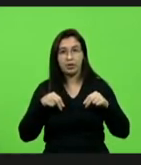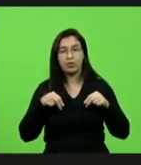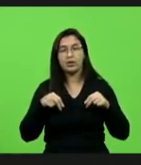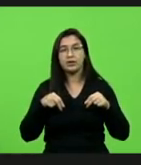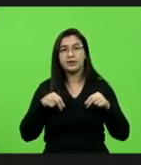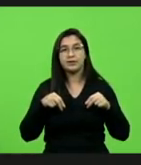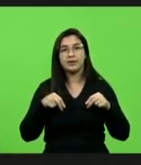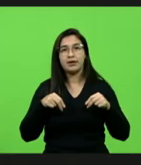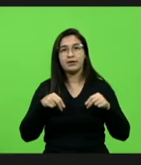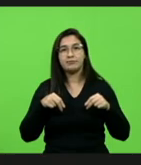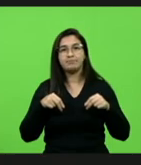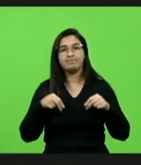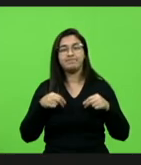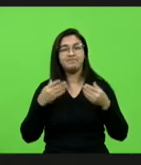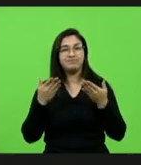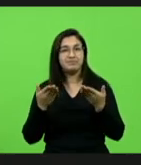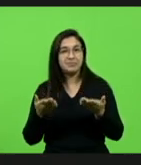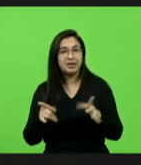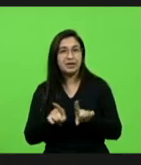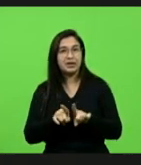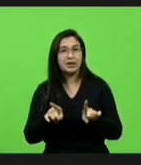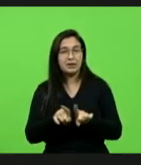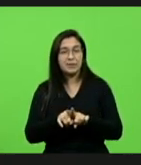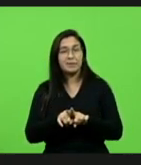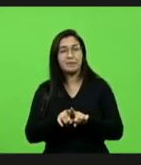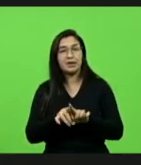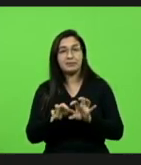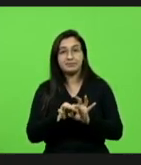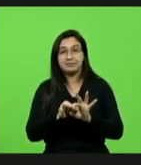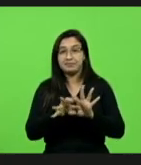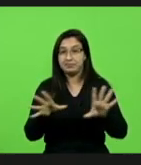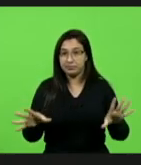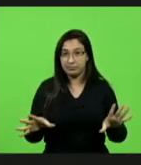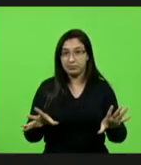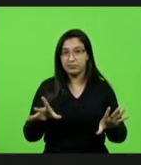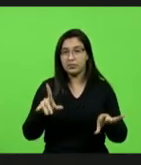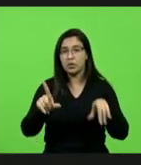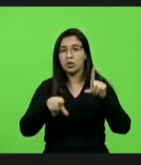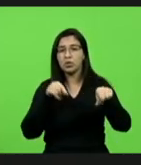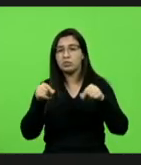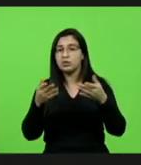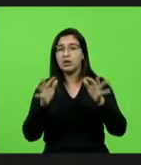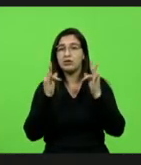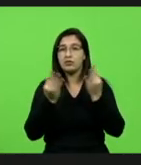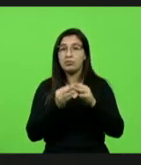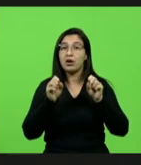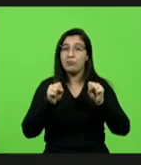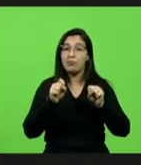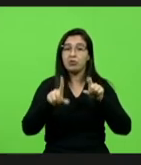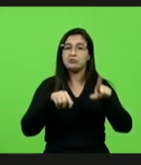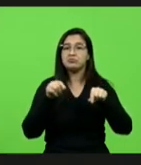e a concretização da liberdade de opção, a família poderá optar, não é